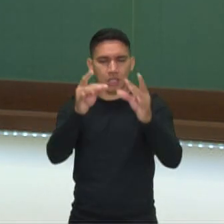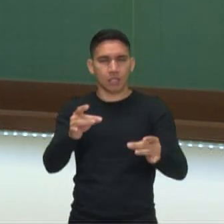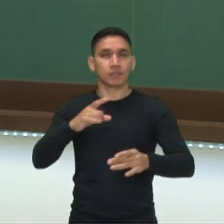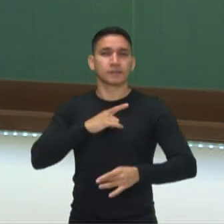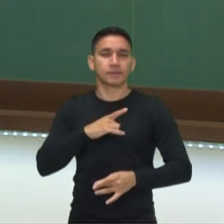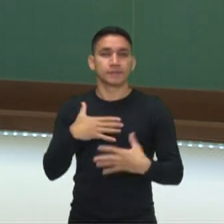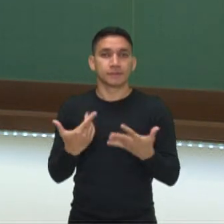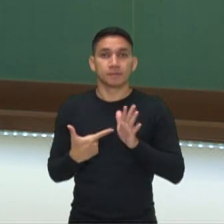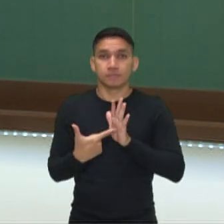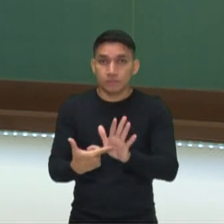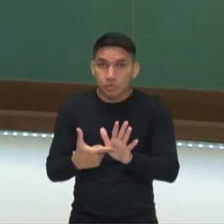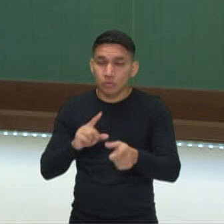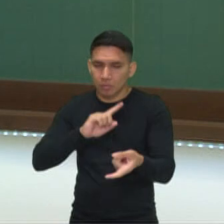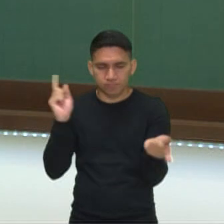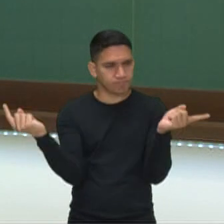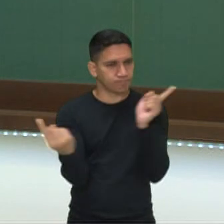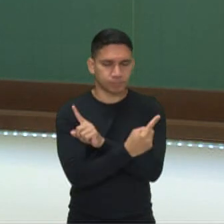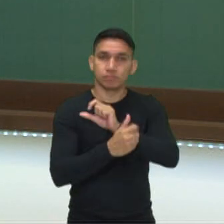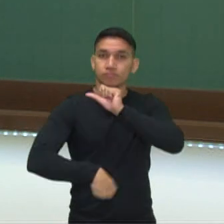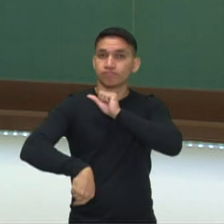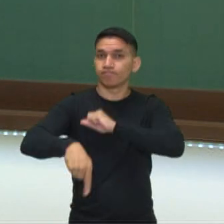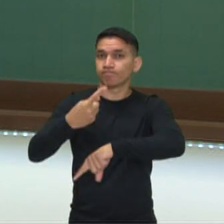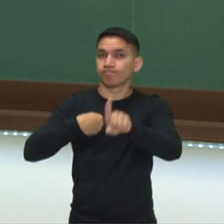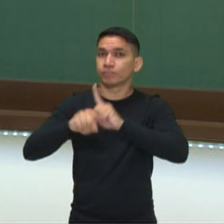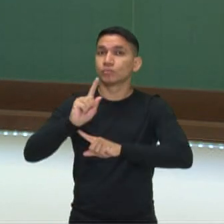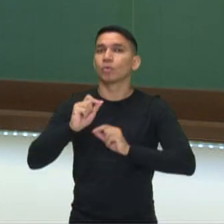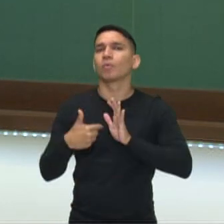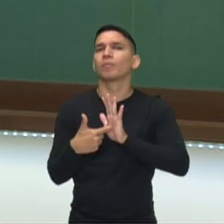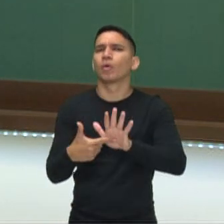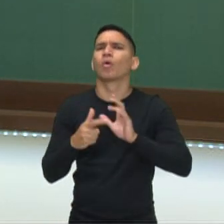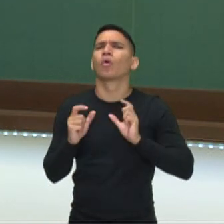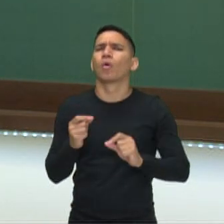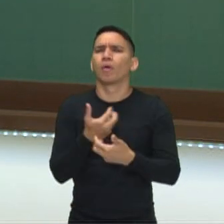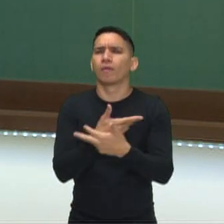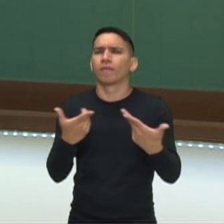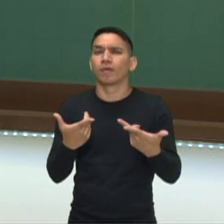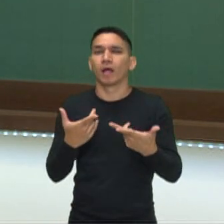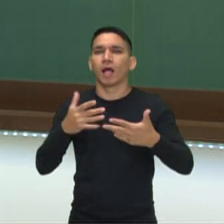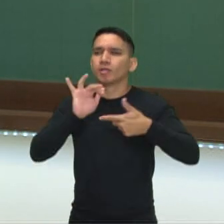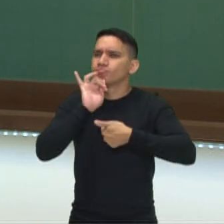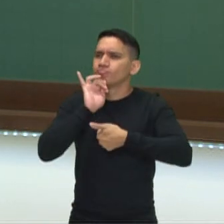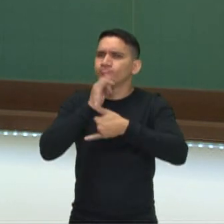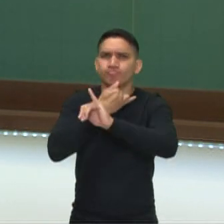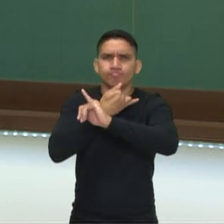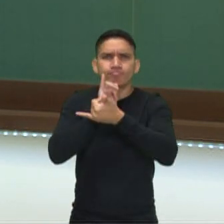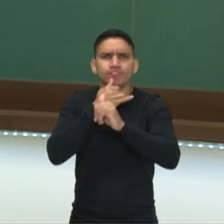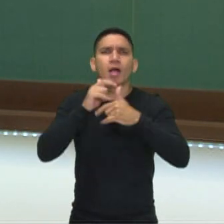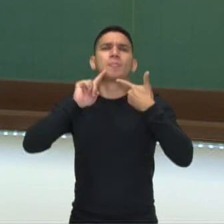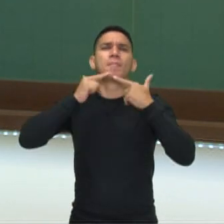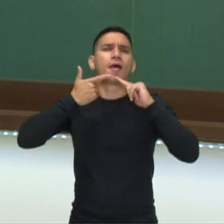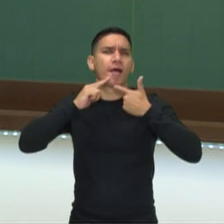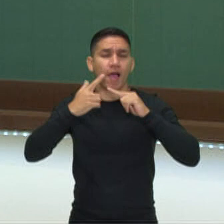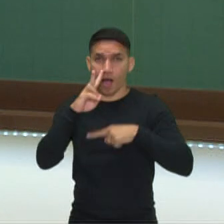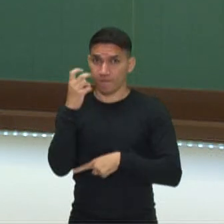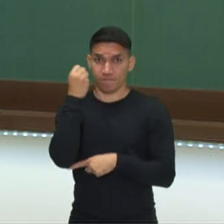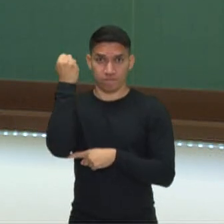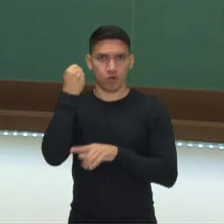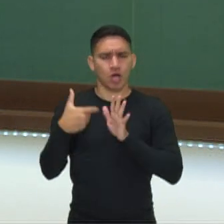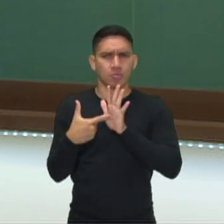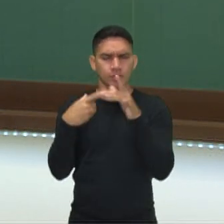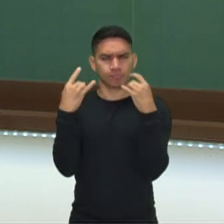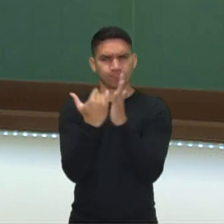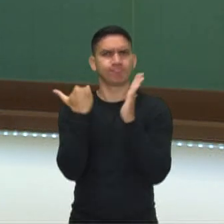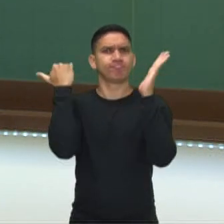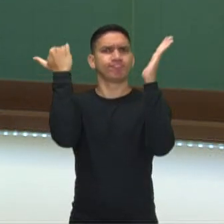cenas elas tinham grandes viradas. E ele colocava essa parte da dramaticidade de uma forma muito forte, ou seja, ele conseguia dar um teor assim